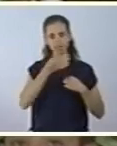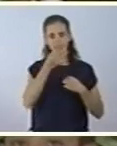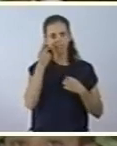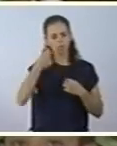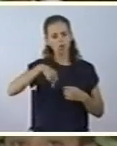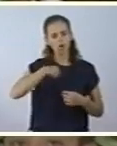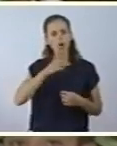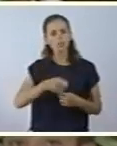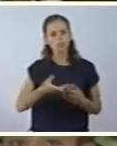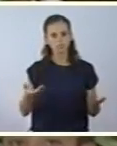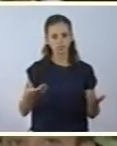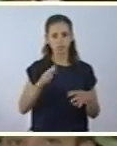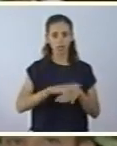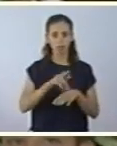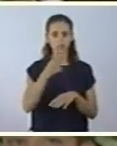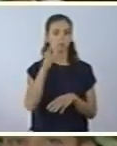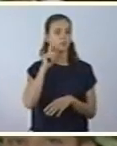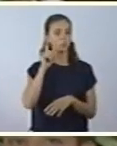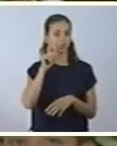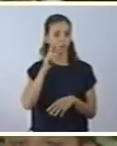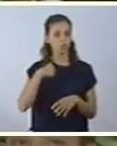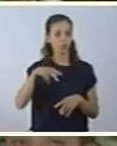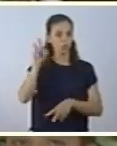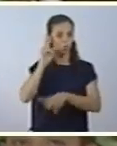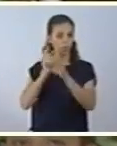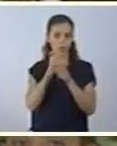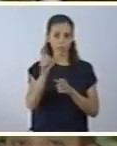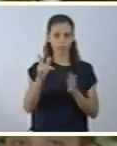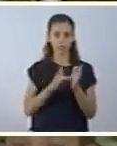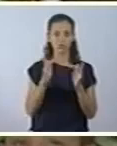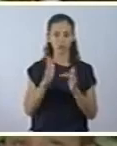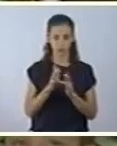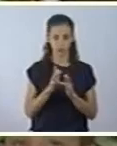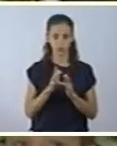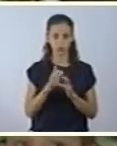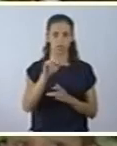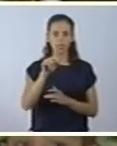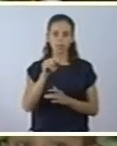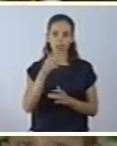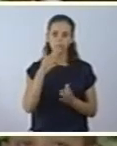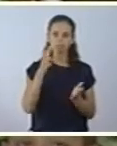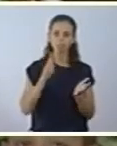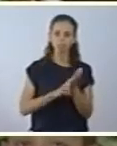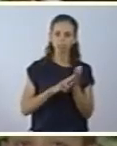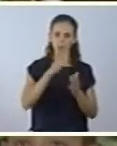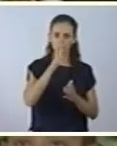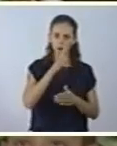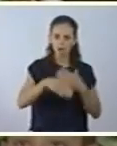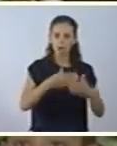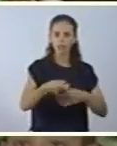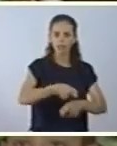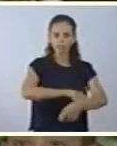nossas vidas. Por isso é importante escutar a palavra de Jesus e colocá-la em